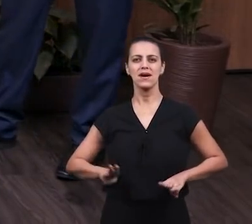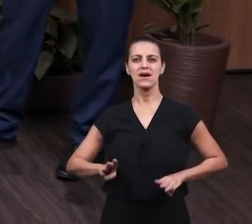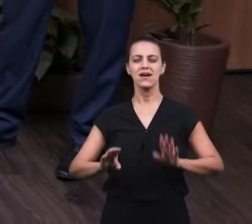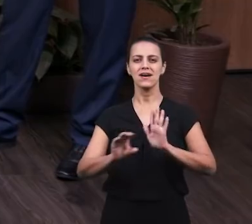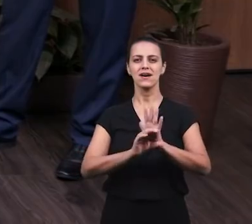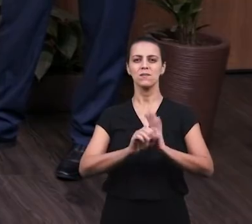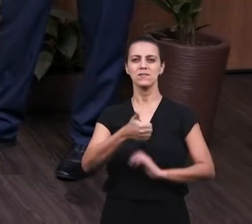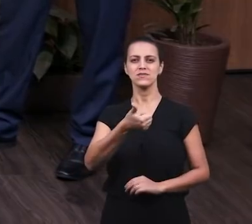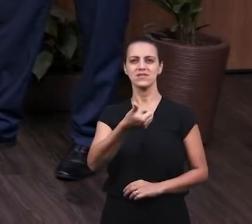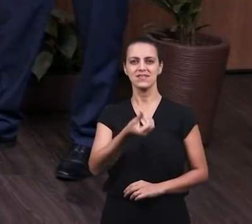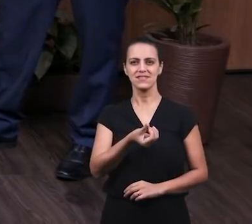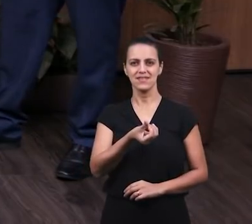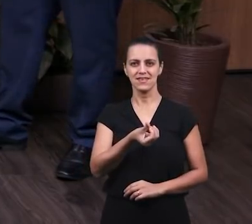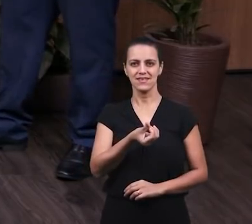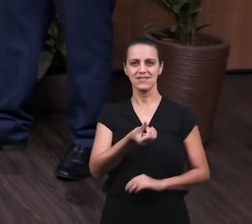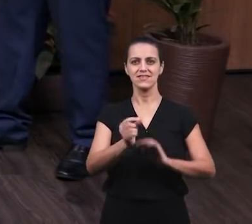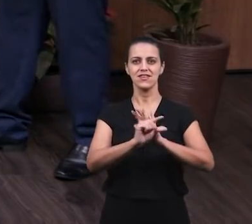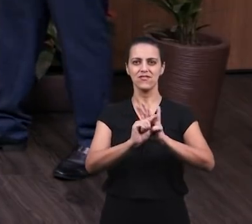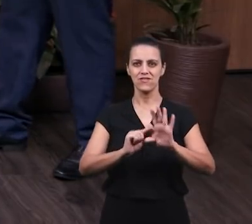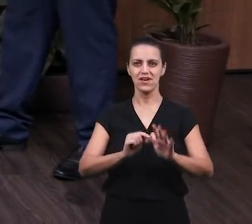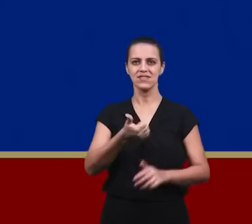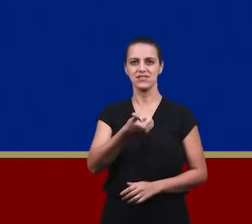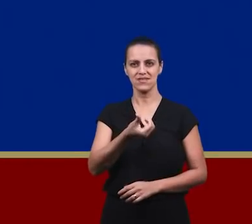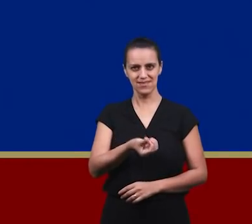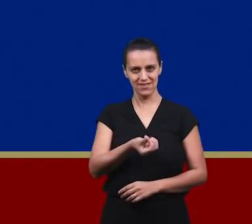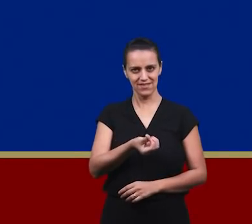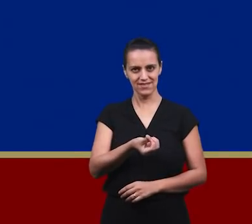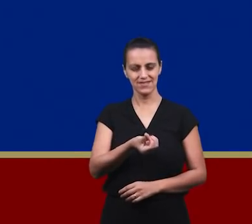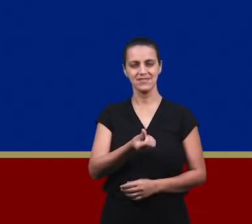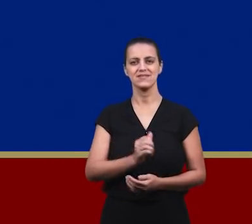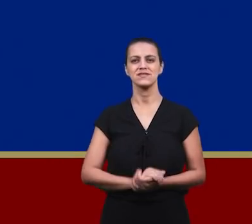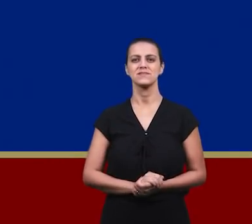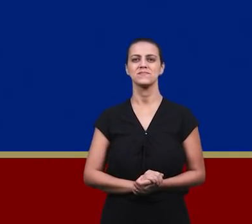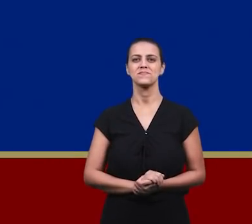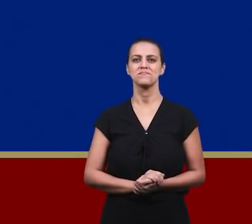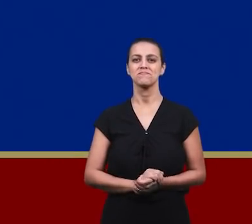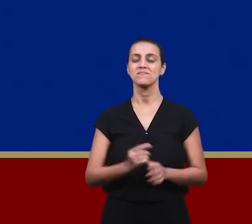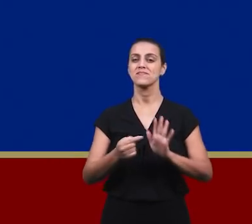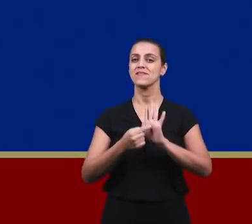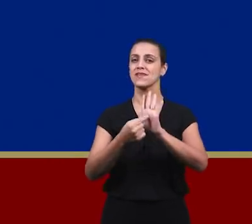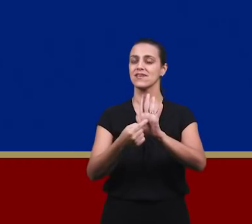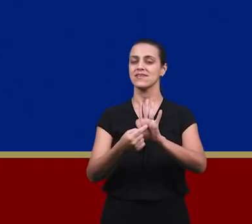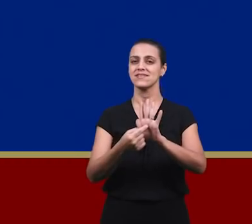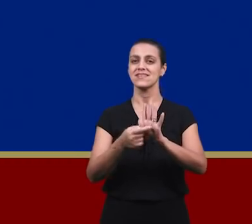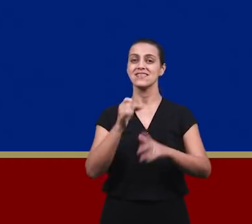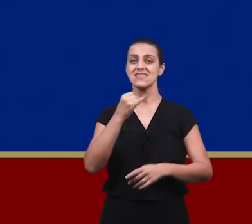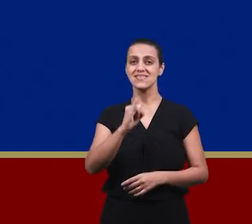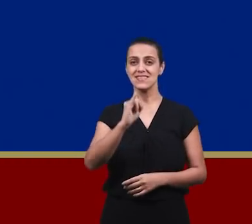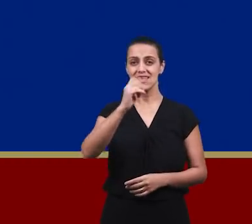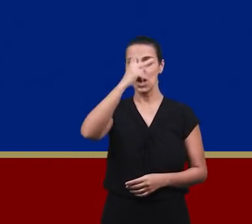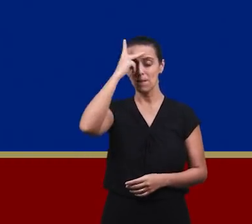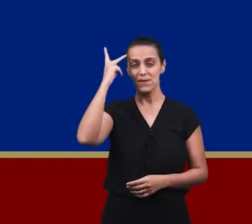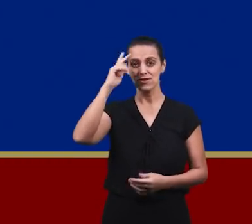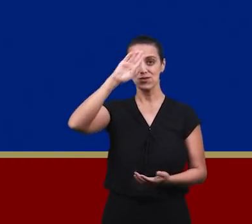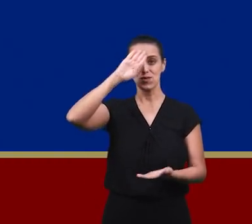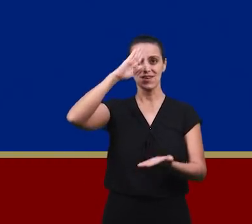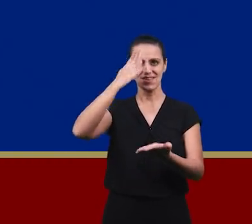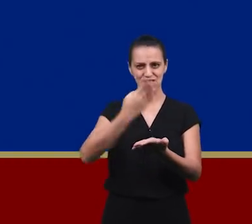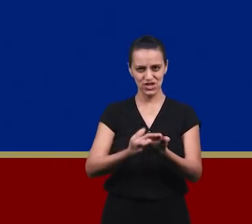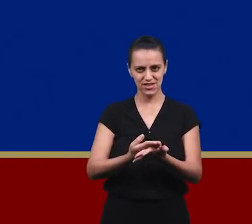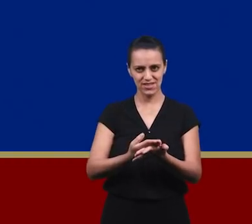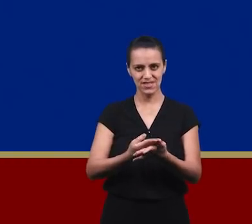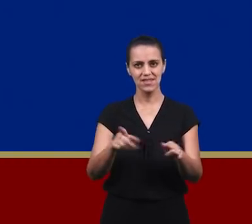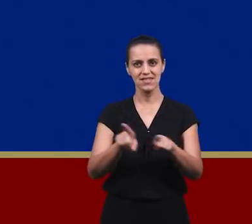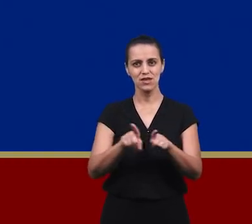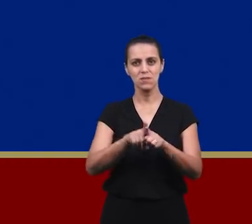capítulo 16, verso também 16. Que diz: quem crer e for